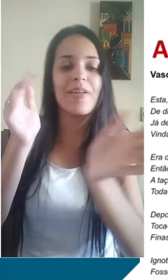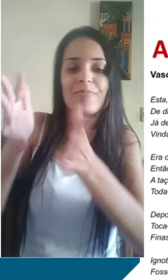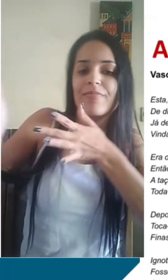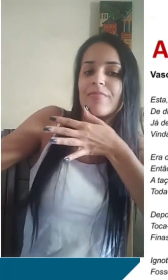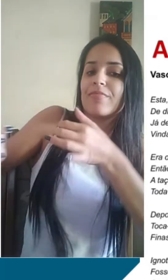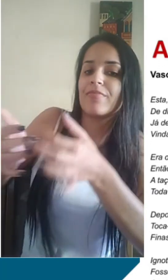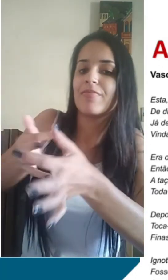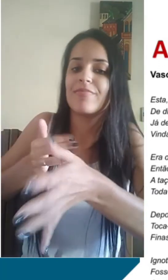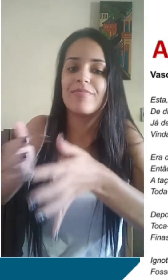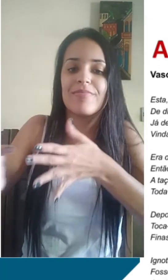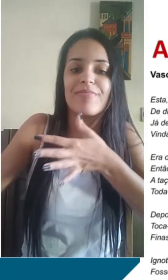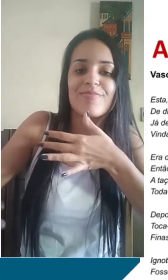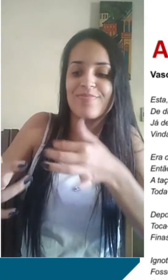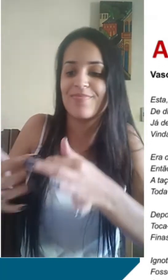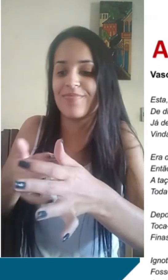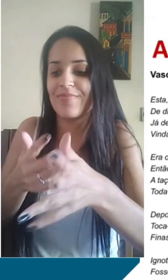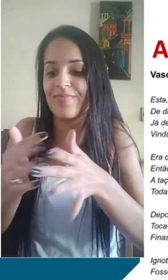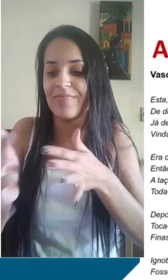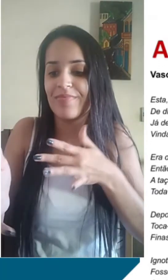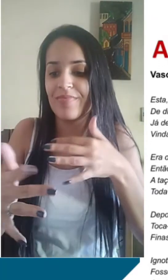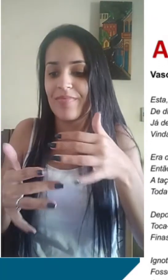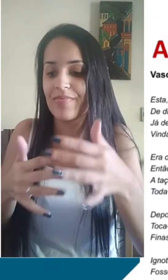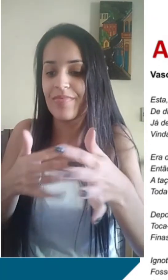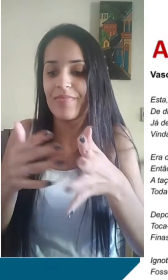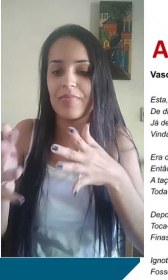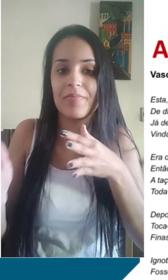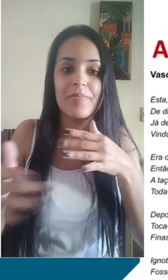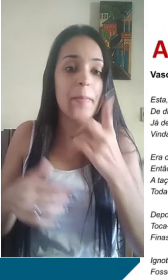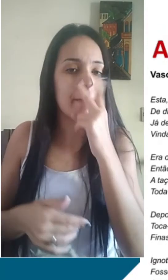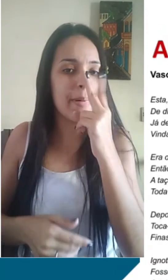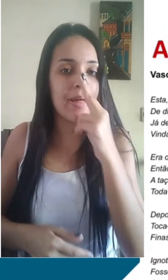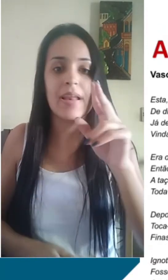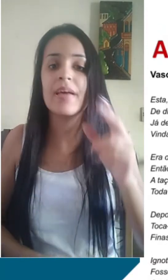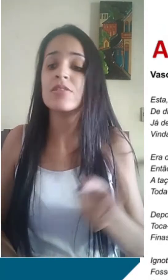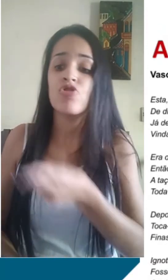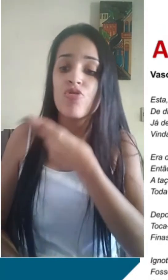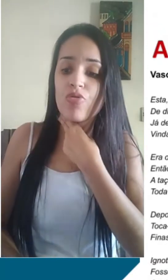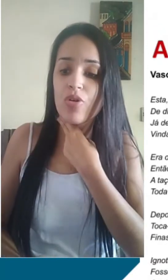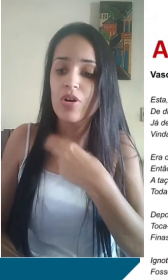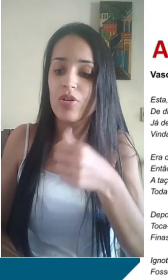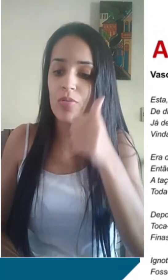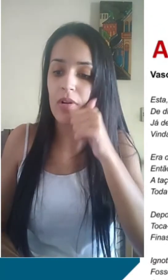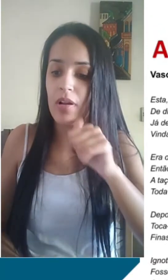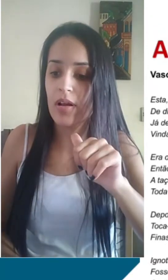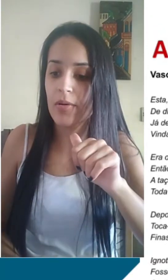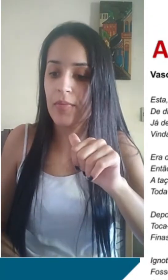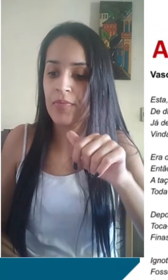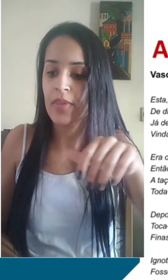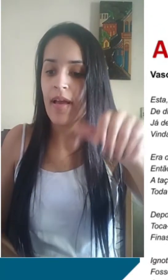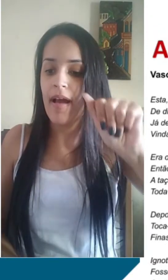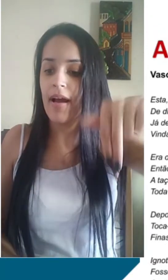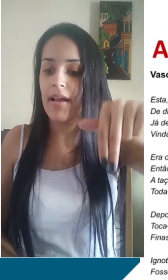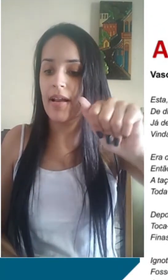de Anacreonte fosse. No soneto Vaso Negro, 1. Não há sentimentalismo